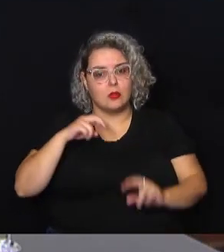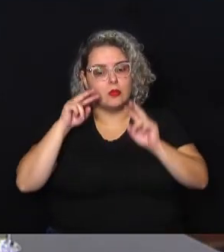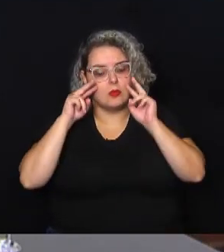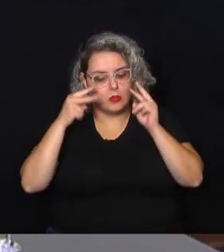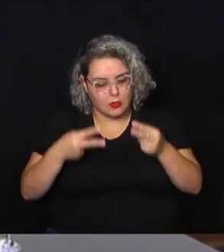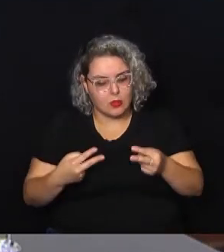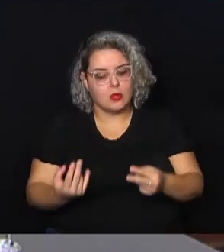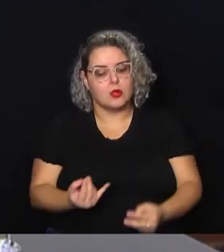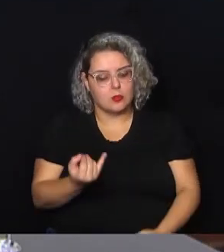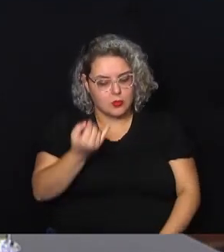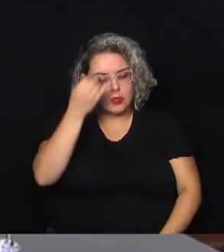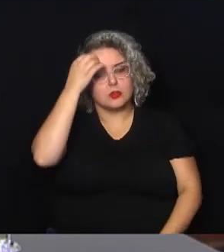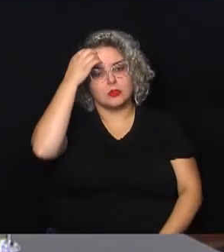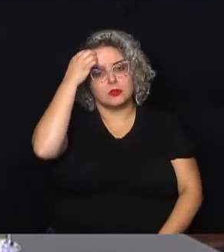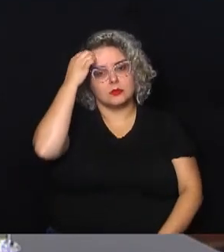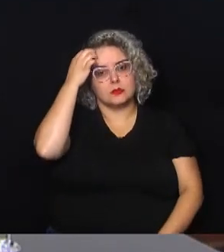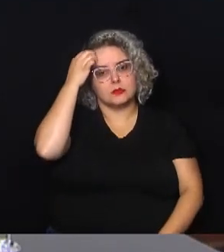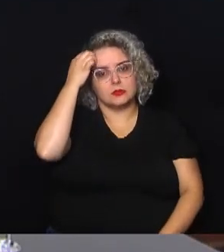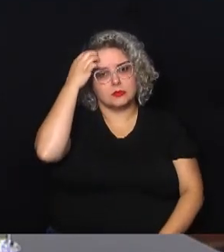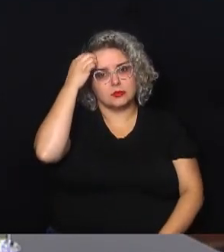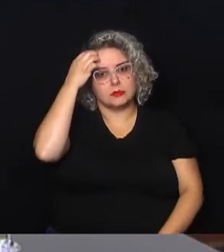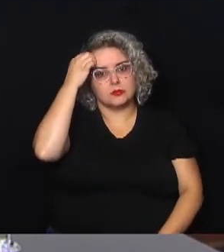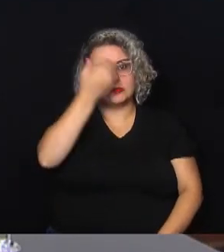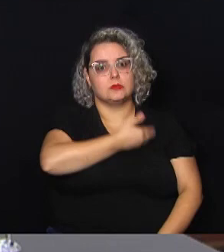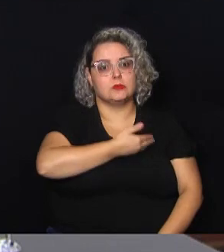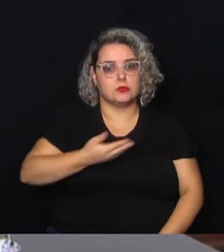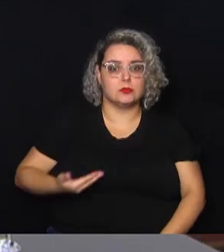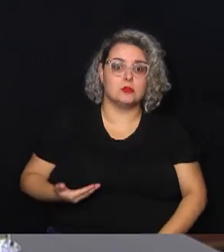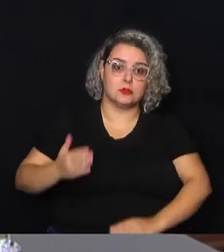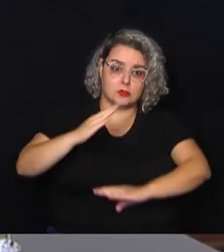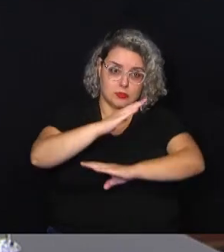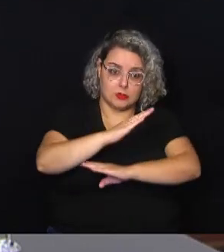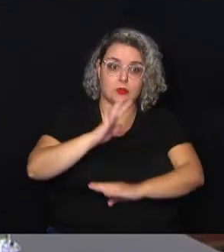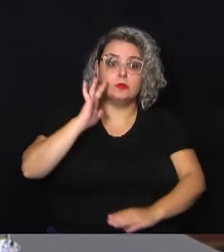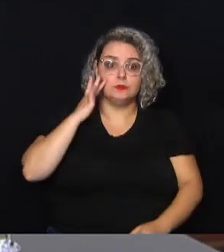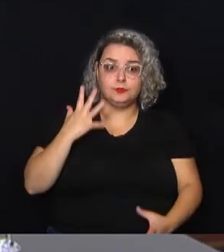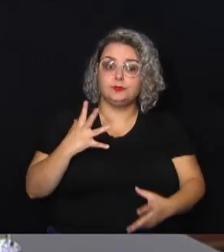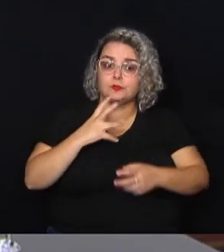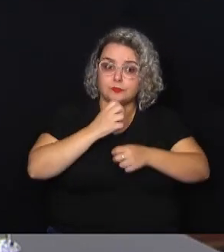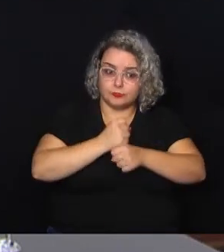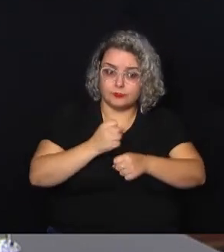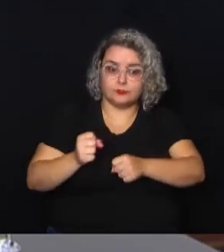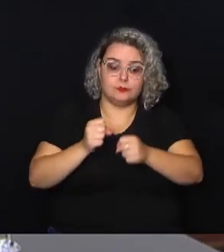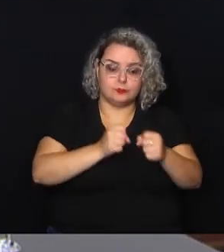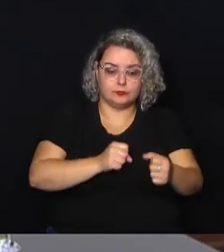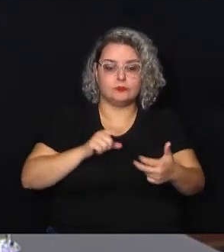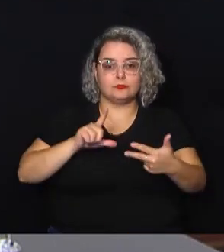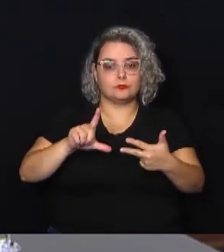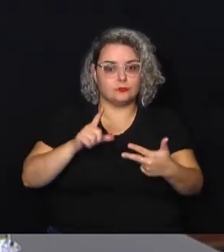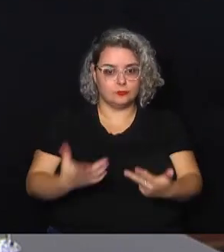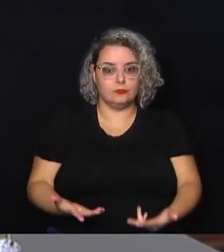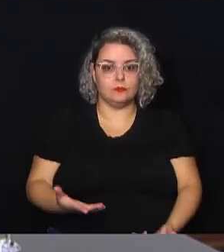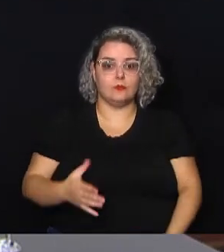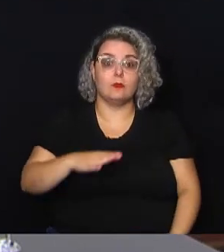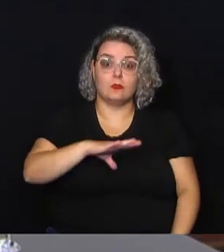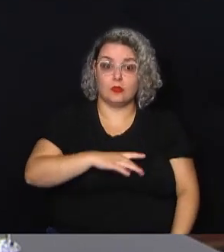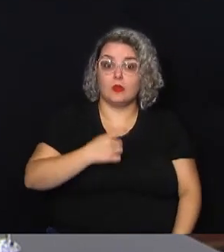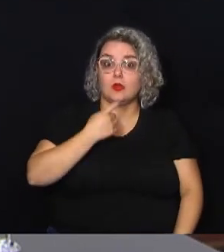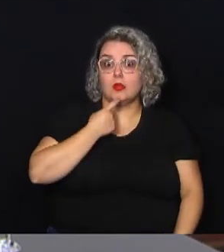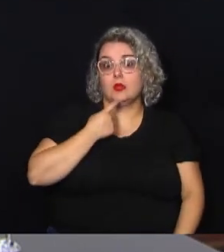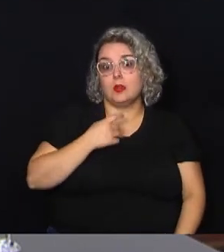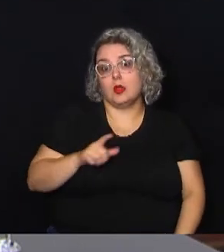importância dos servidores da casa eu acho que o fortalecimento do poder legislativo de Campinas passa